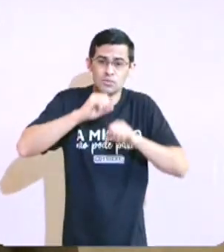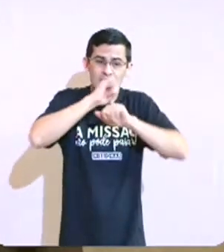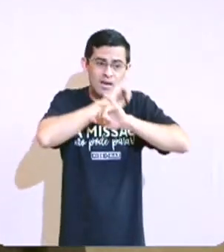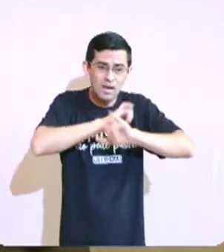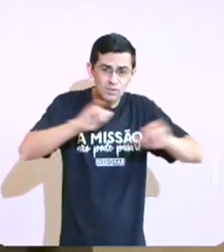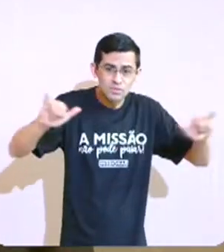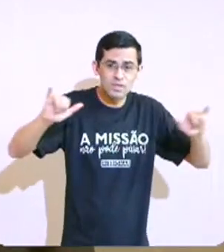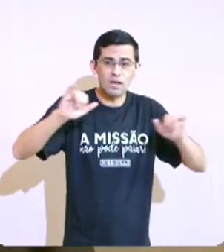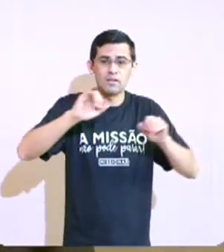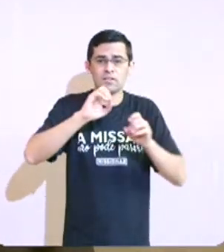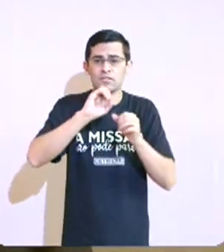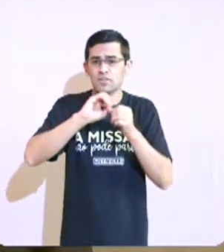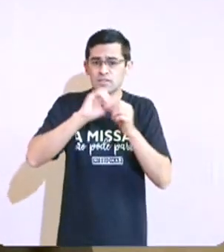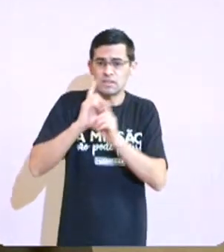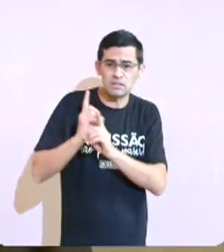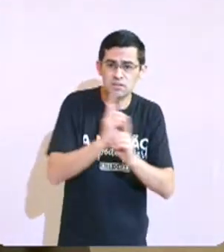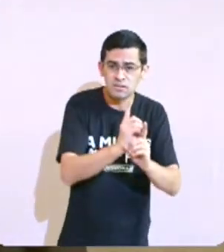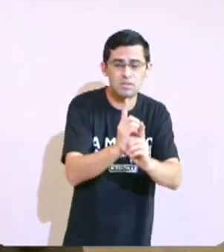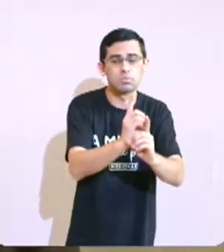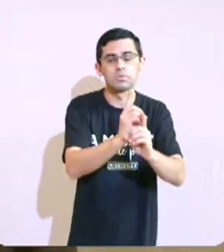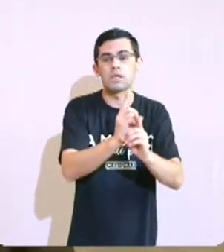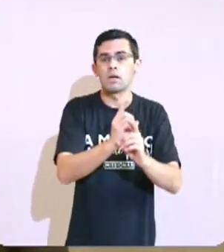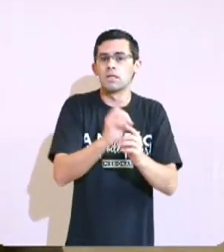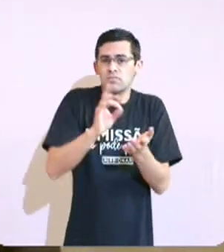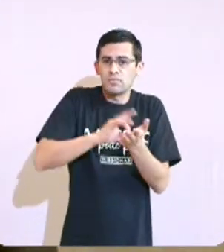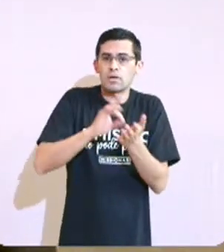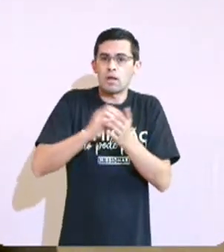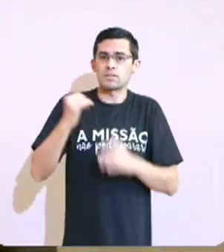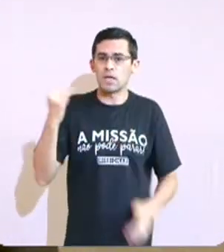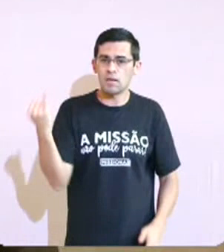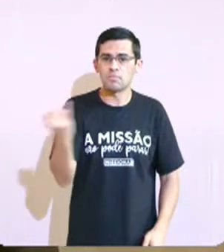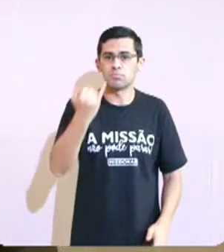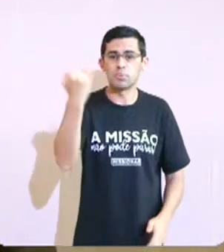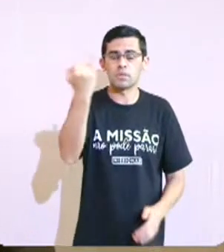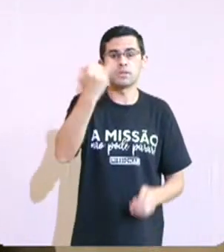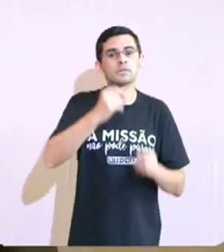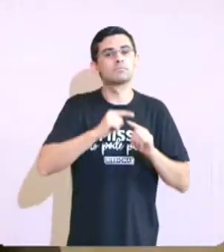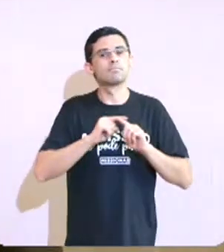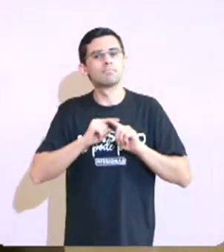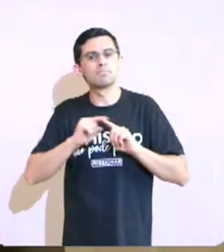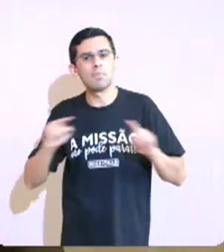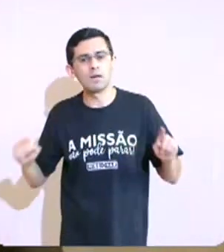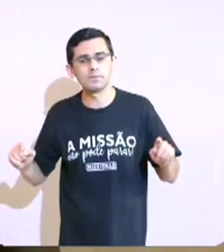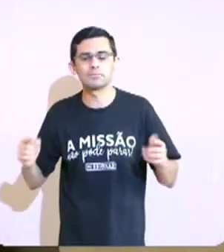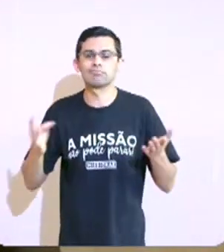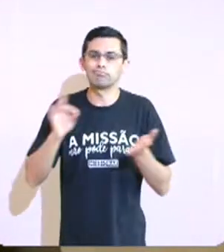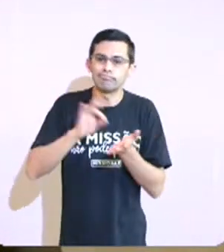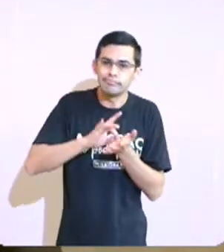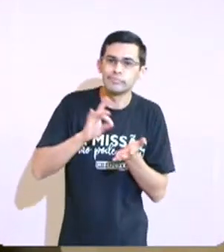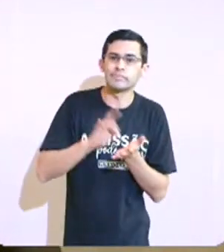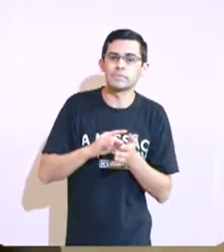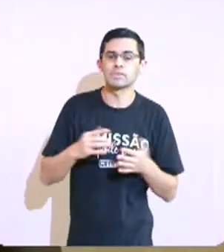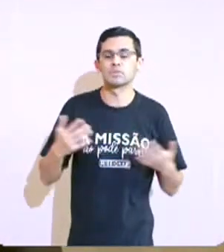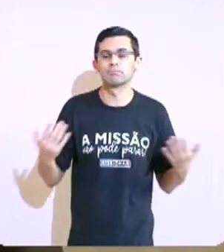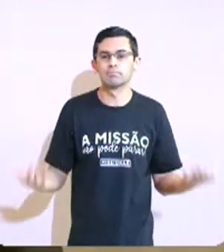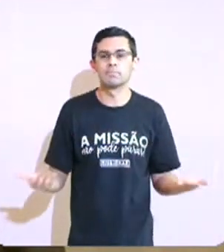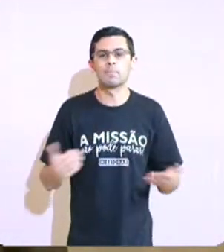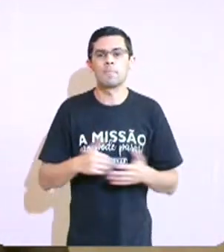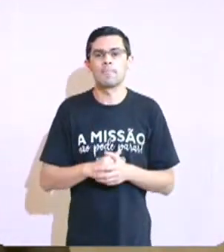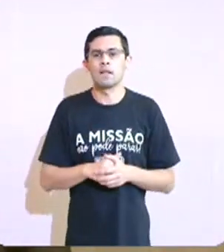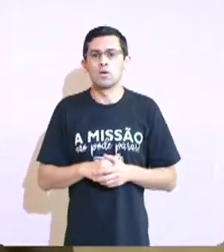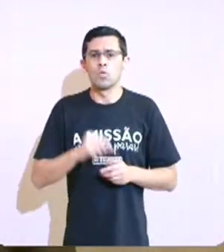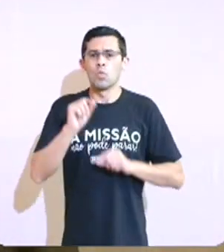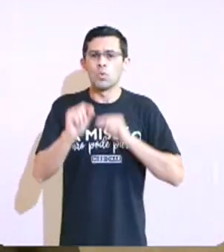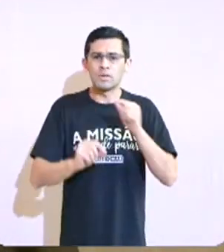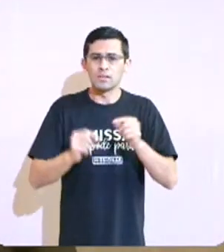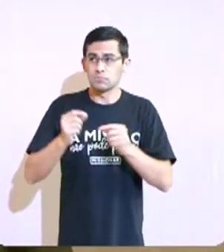discípulos. Nada há de errado em produzir frutos e que o fruto permaneça. Contudo, irmãos e irmãs, o